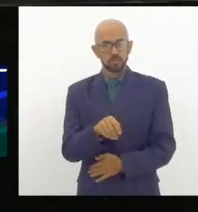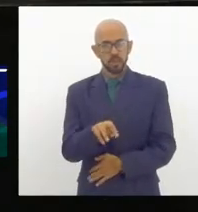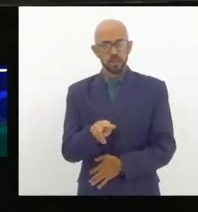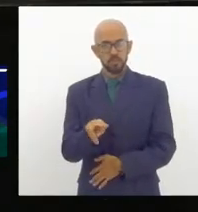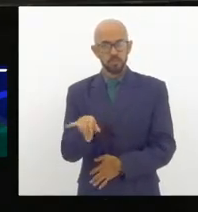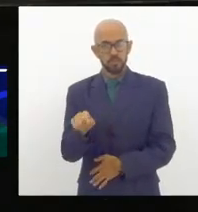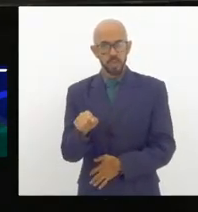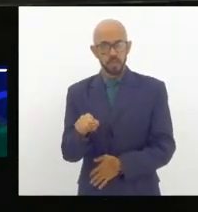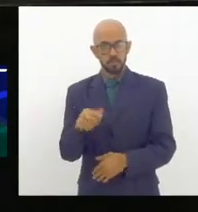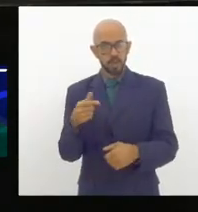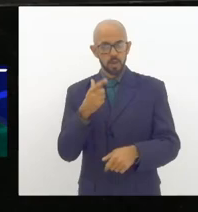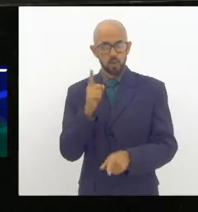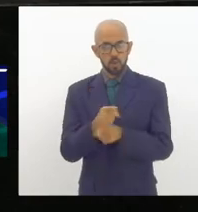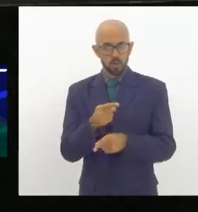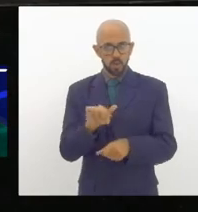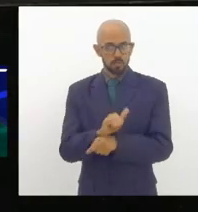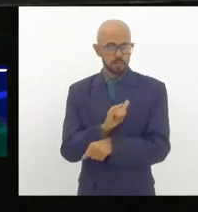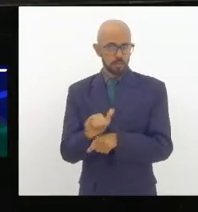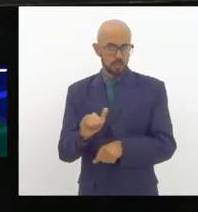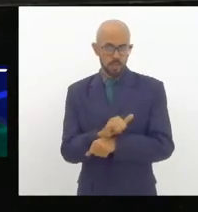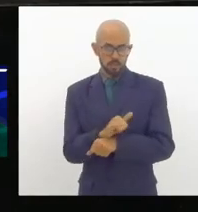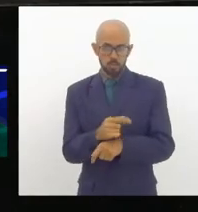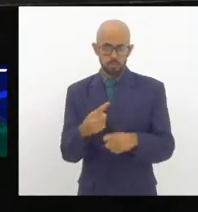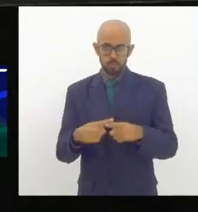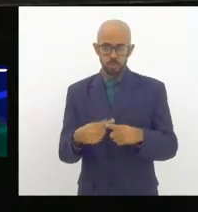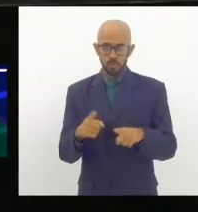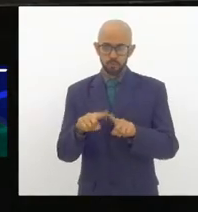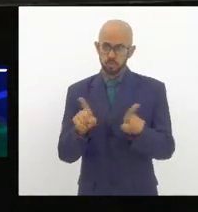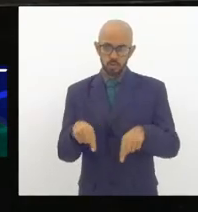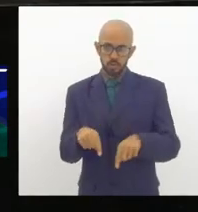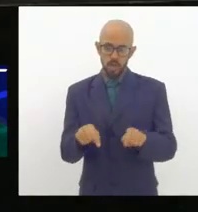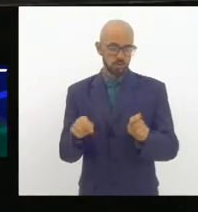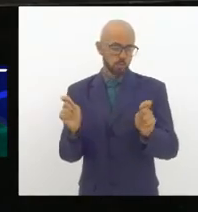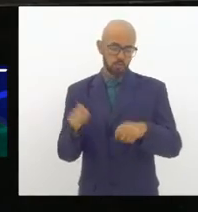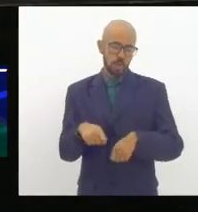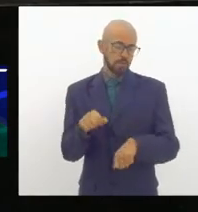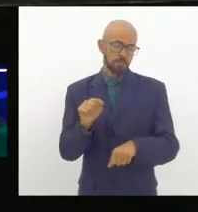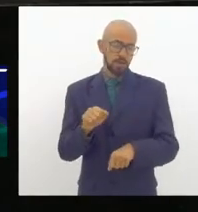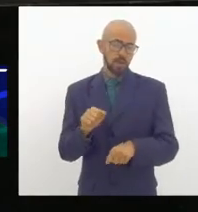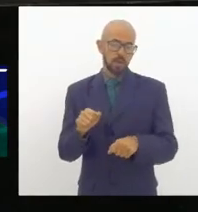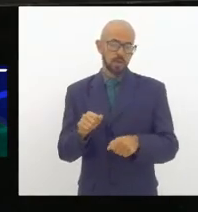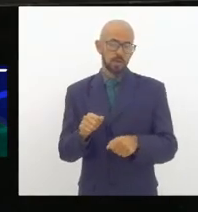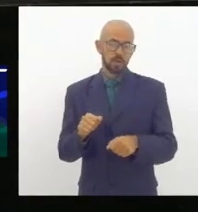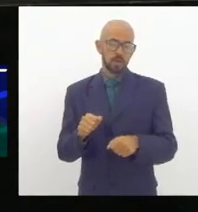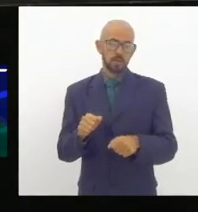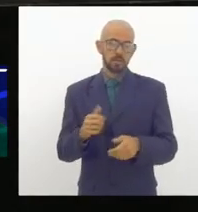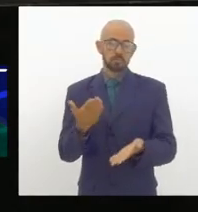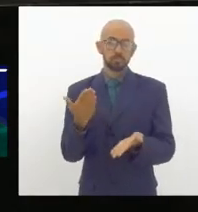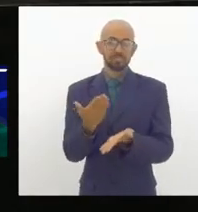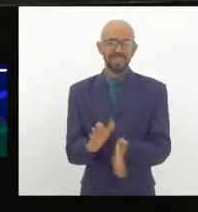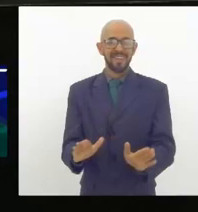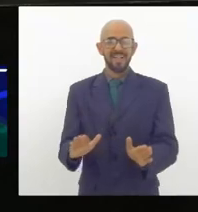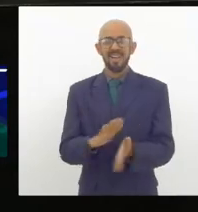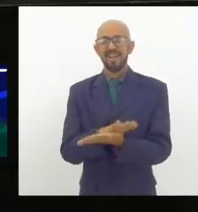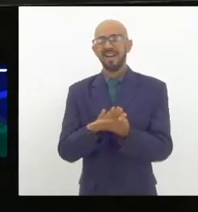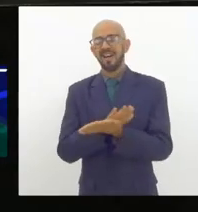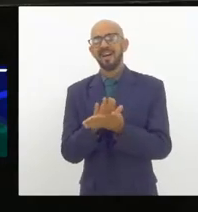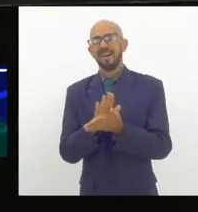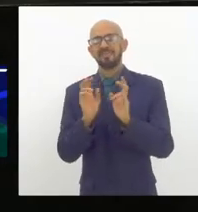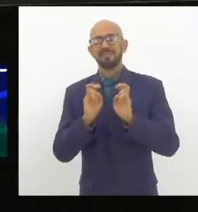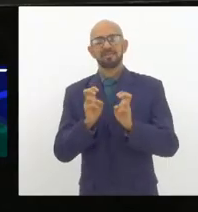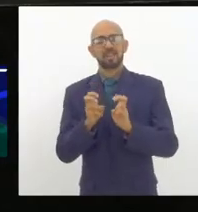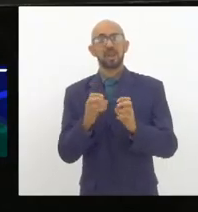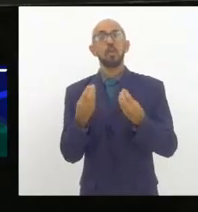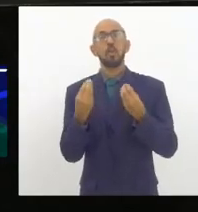forma teria que encontrar uma saída porque o trabalhador não podia ficar sem o trem Urbano que é o transporte que ele se Visa